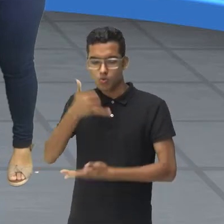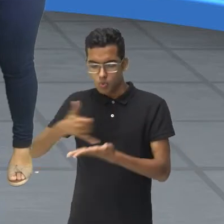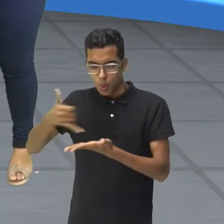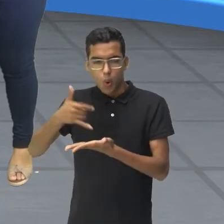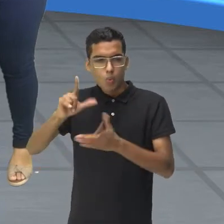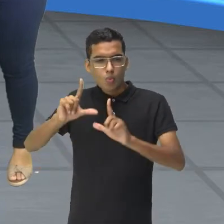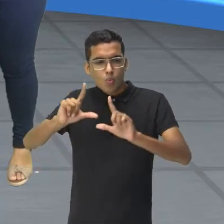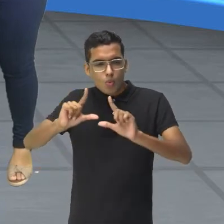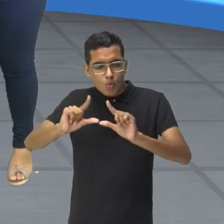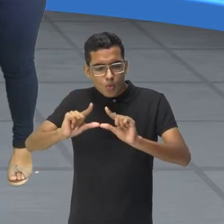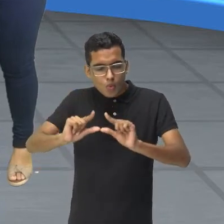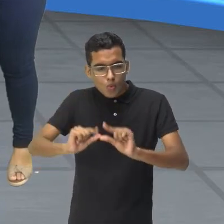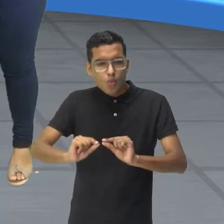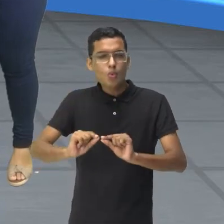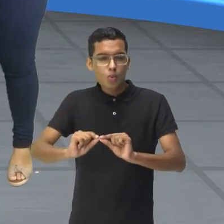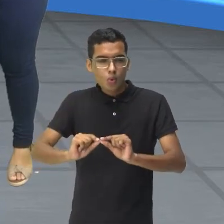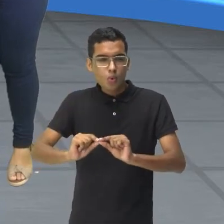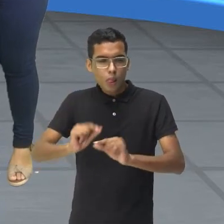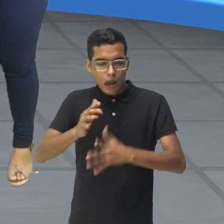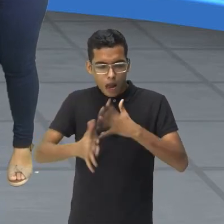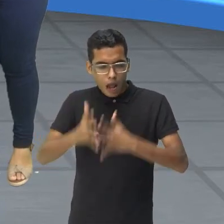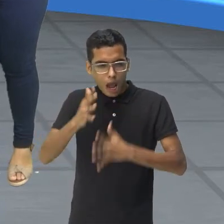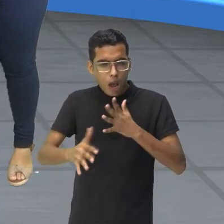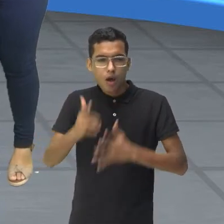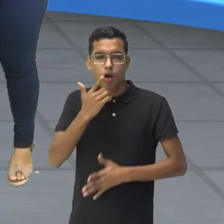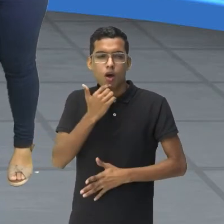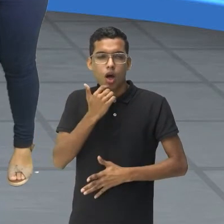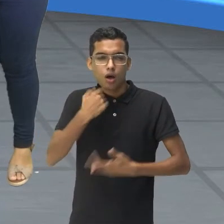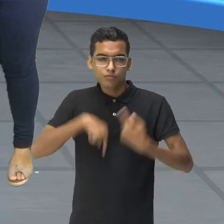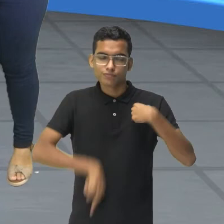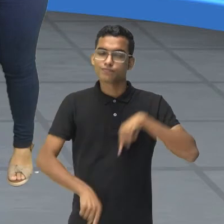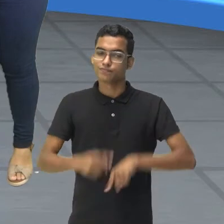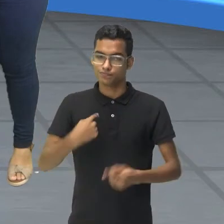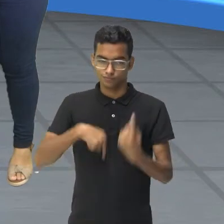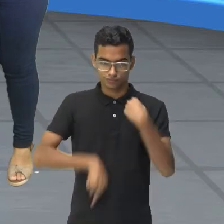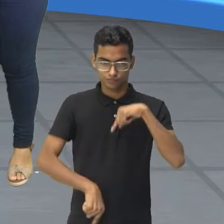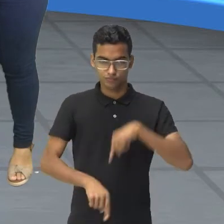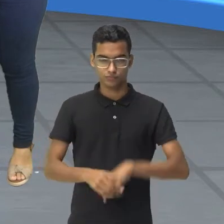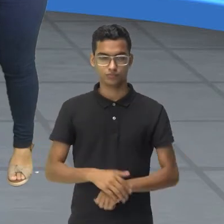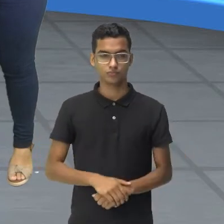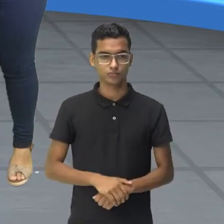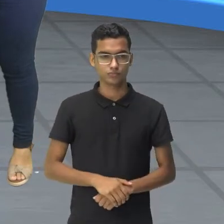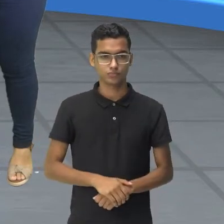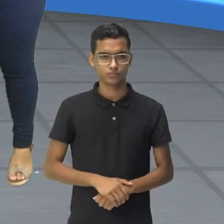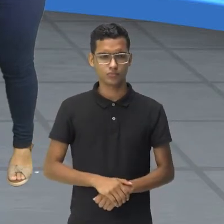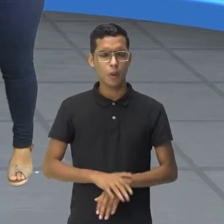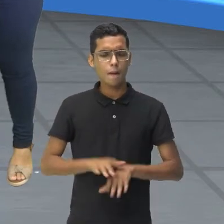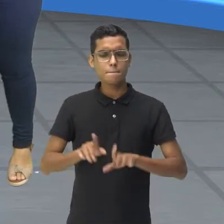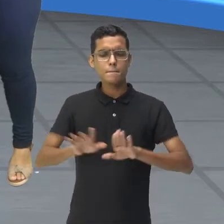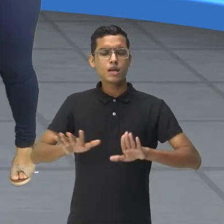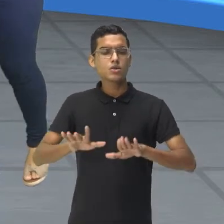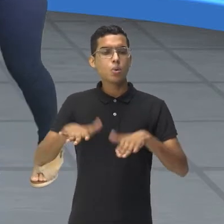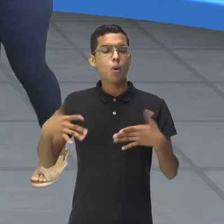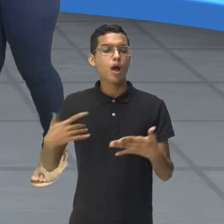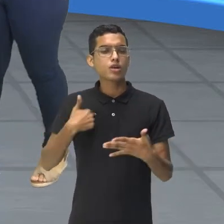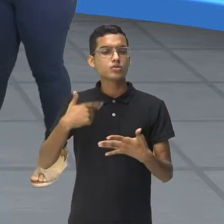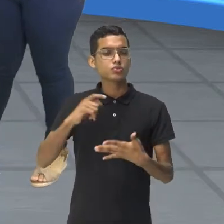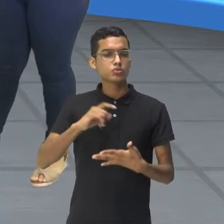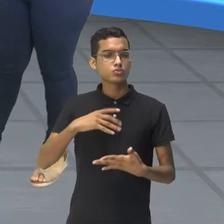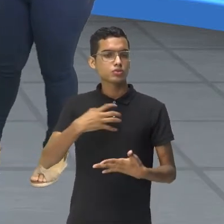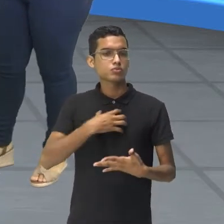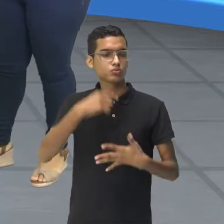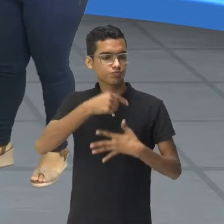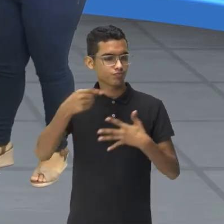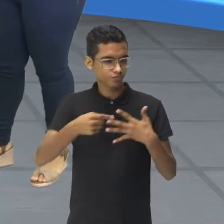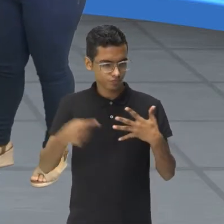ali em oxigênio e outros nutrientes. Prosseguindo, quais são os sinais e sintomas dessa dislipidemia? Verifiquem